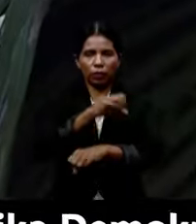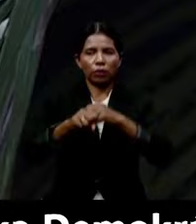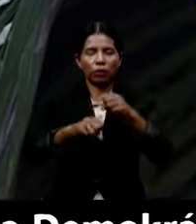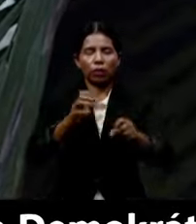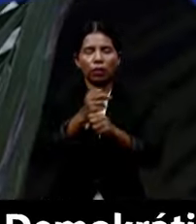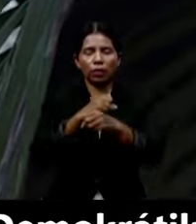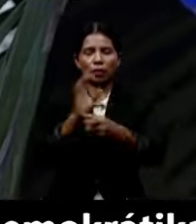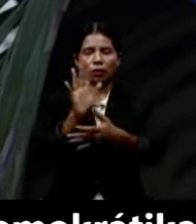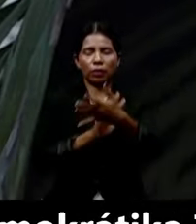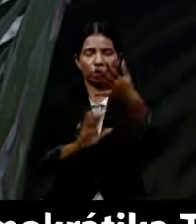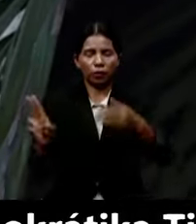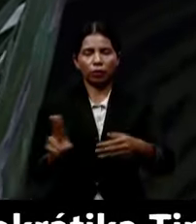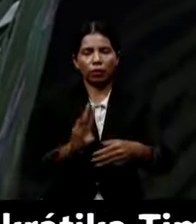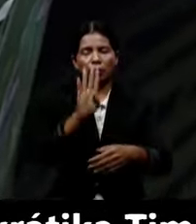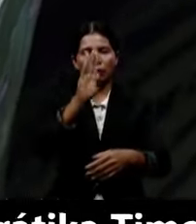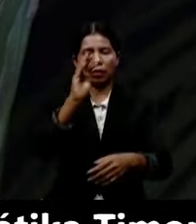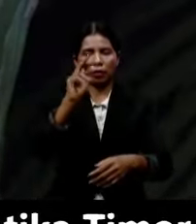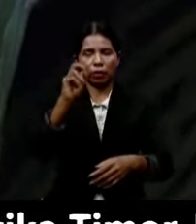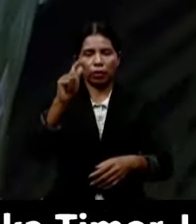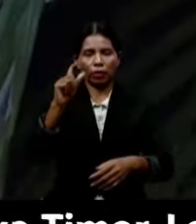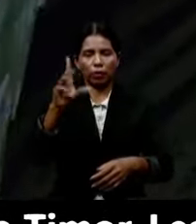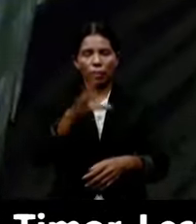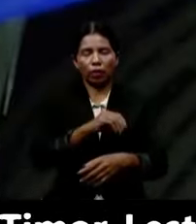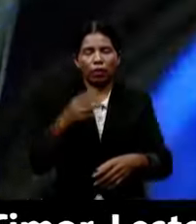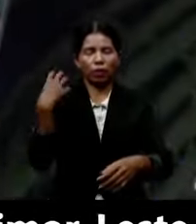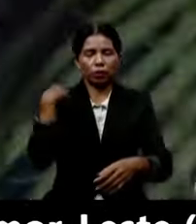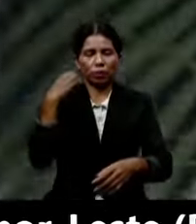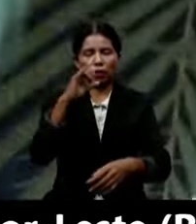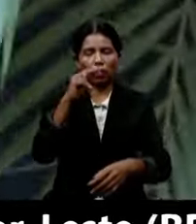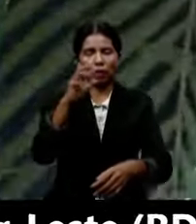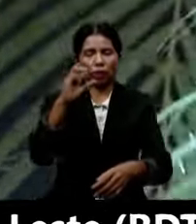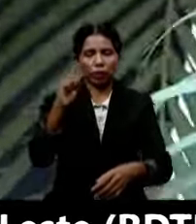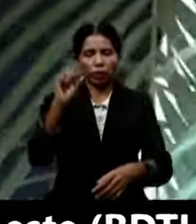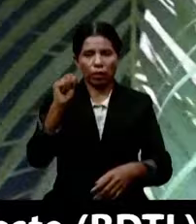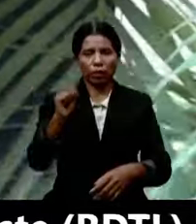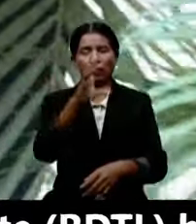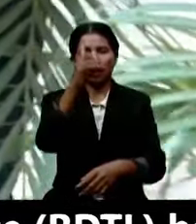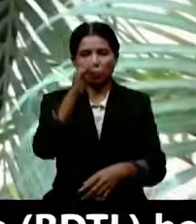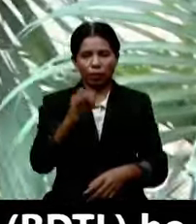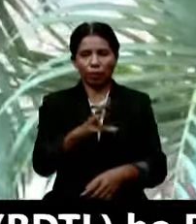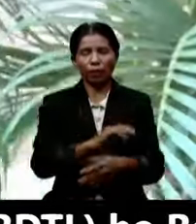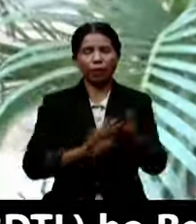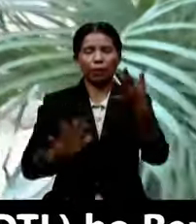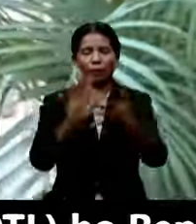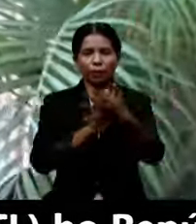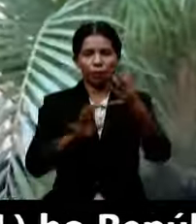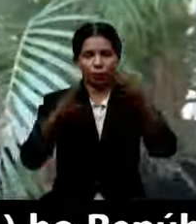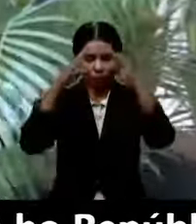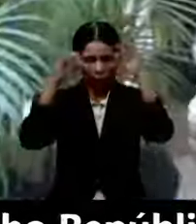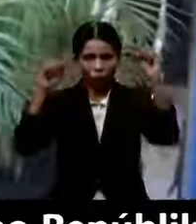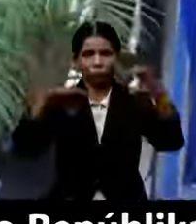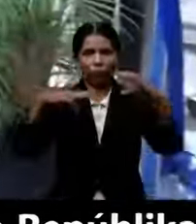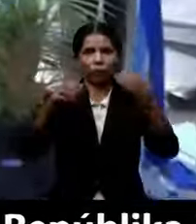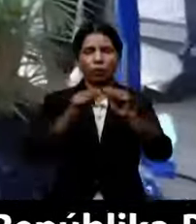realiza a inauguração unidade BNCTLI e edifício INSS Kaikoli Dili. Relaciona a inauguração, né, presidente do